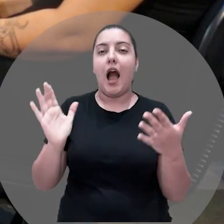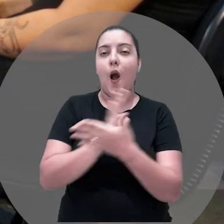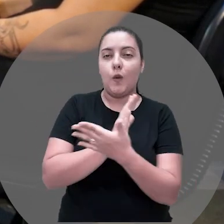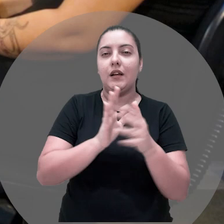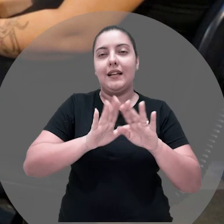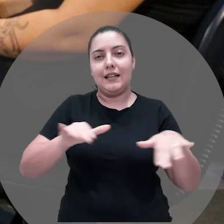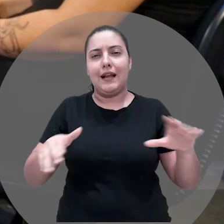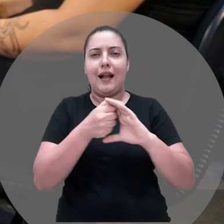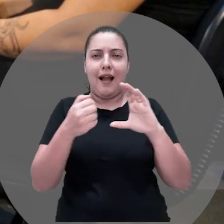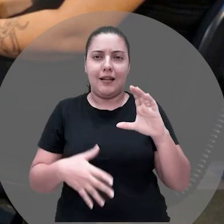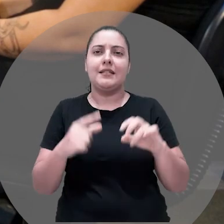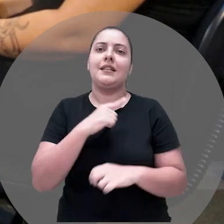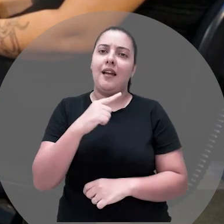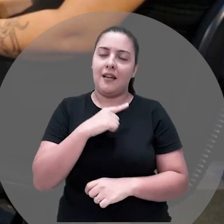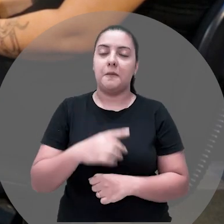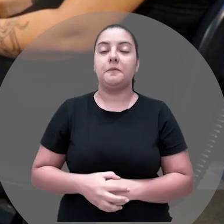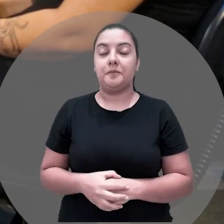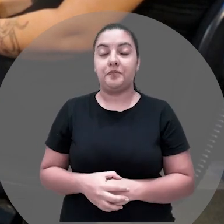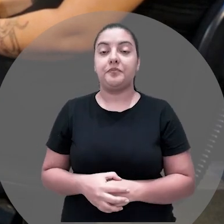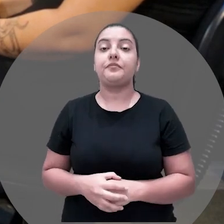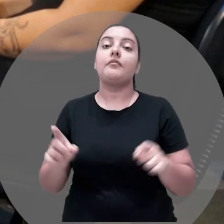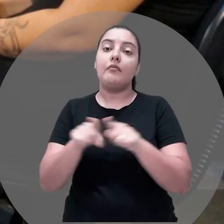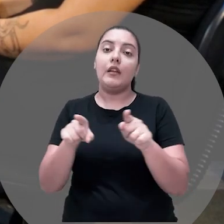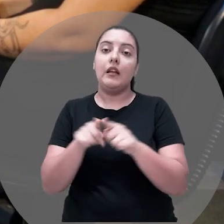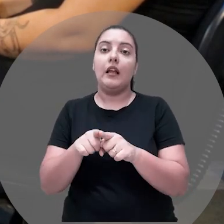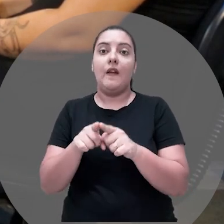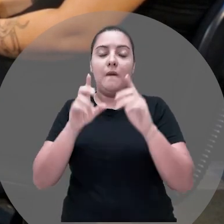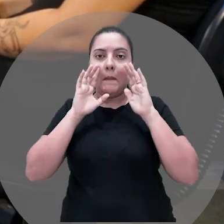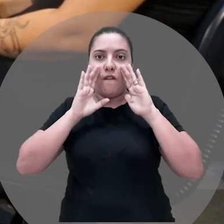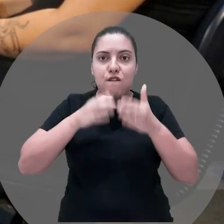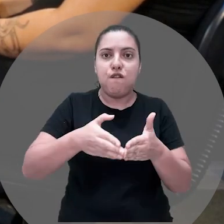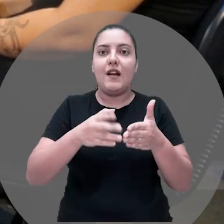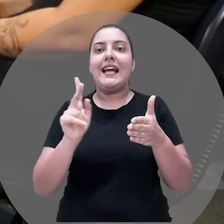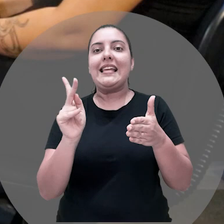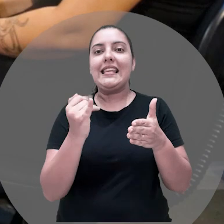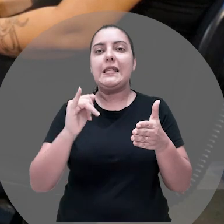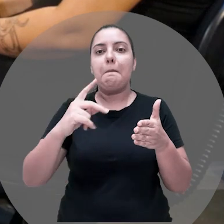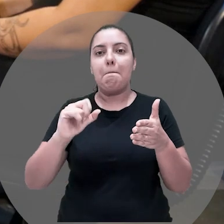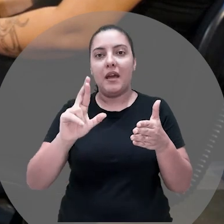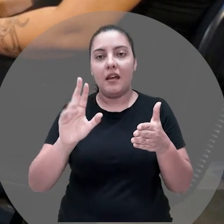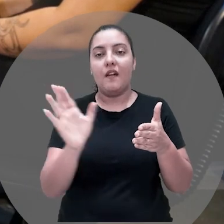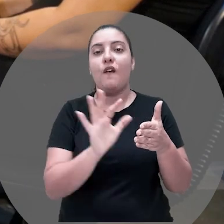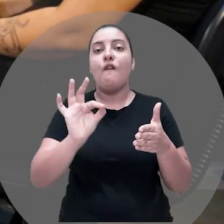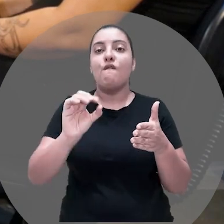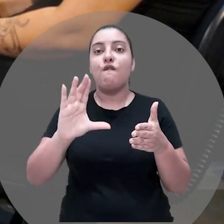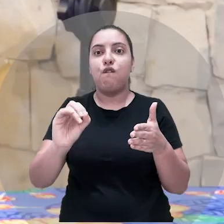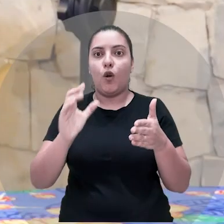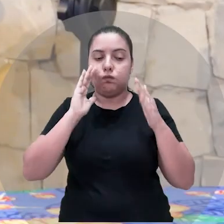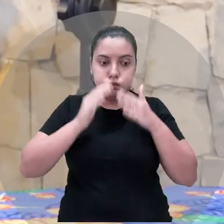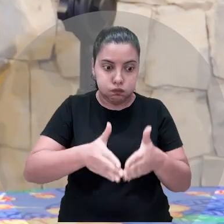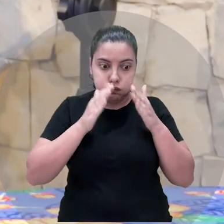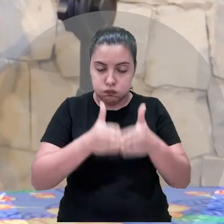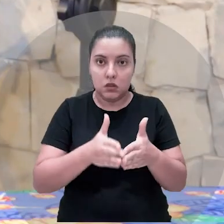ouvi falar né que tem alguns que tem essa característica assim é a questão do hiperfoco né geralmente alguns a maioria deles